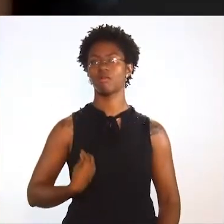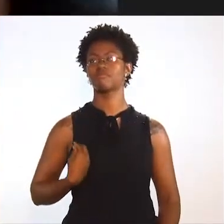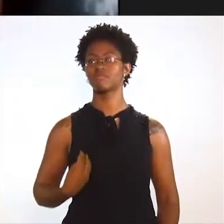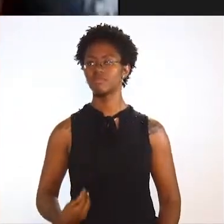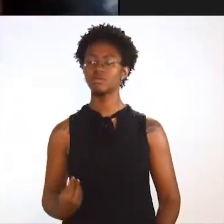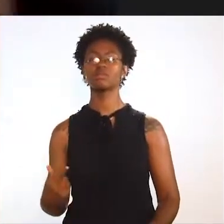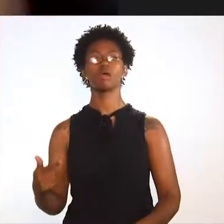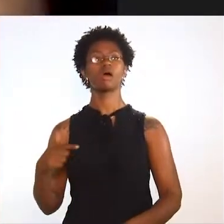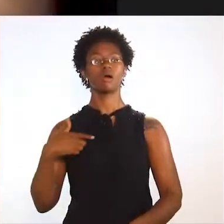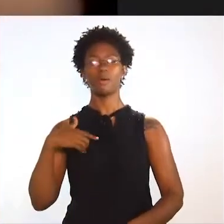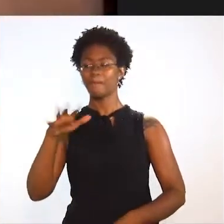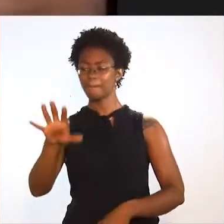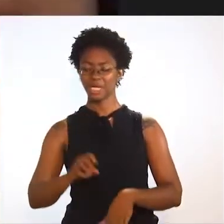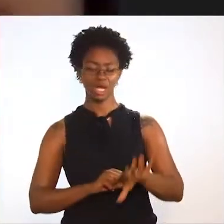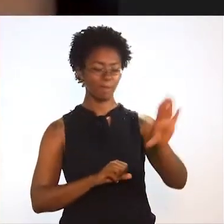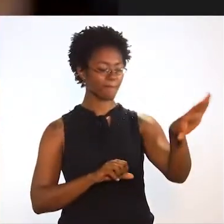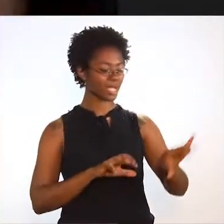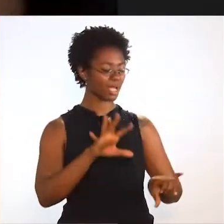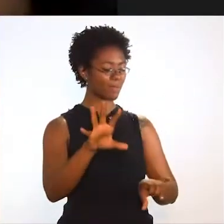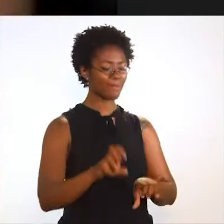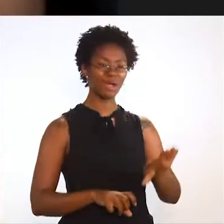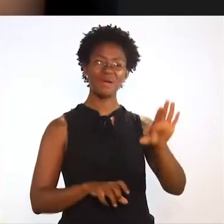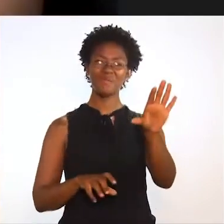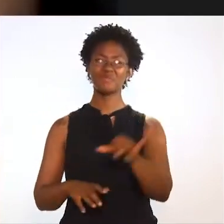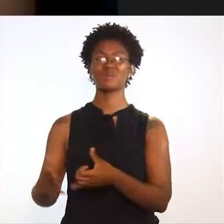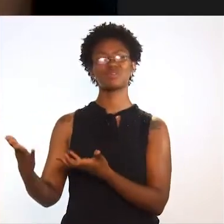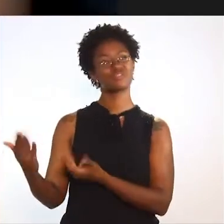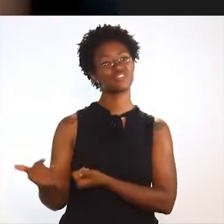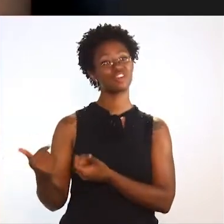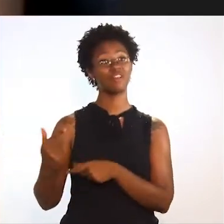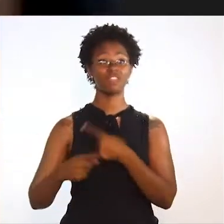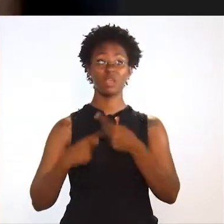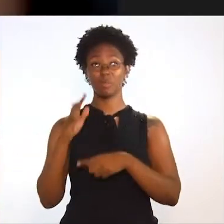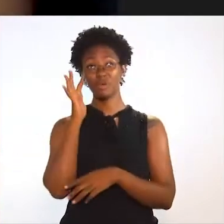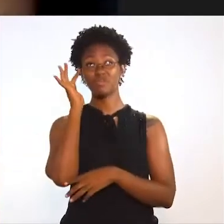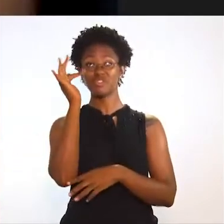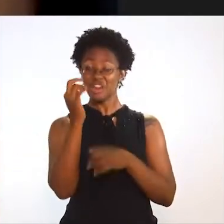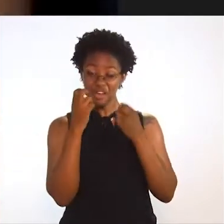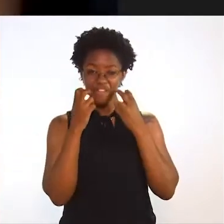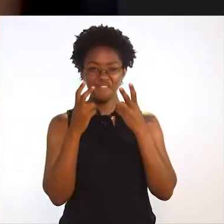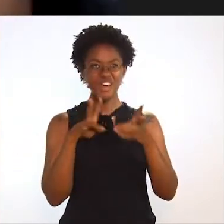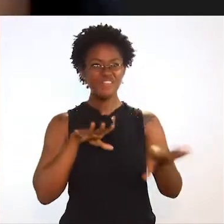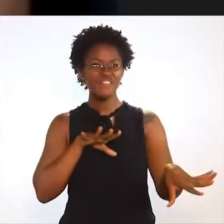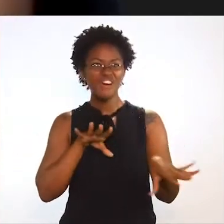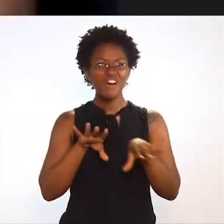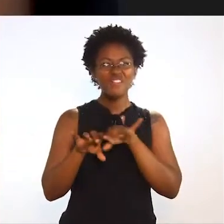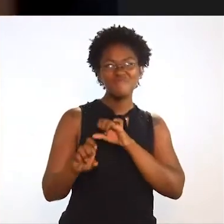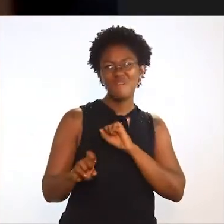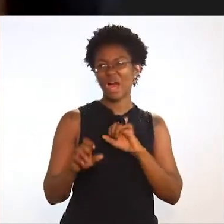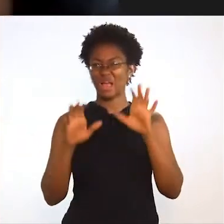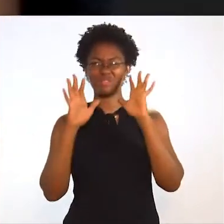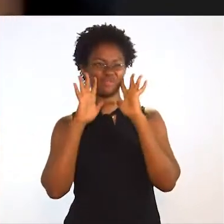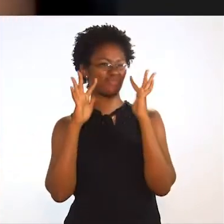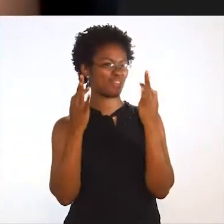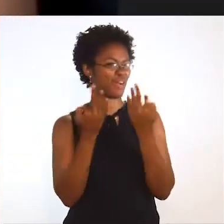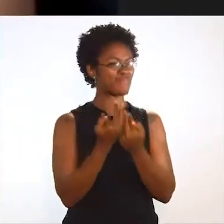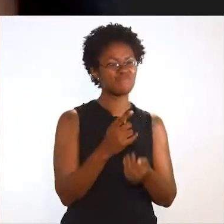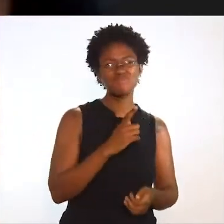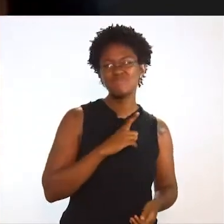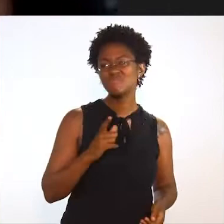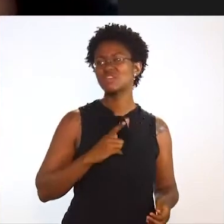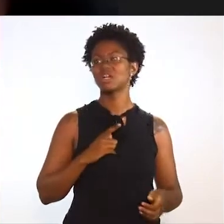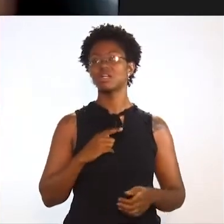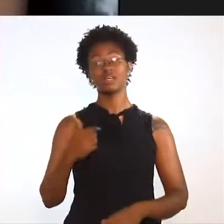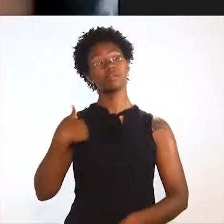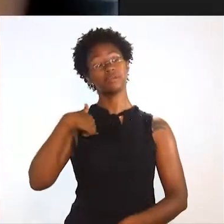eu pego jovens e daqui a pouco eu os vejo formados com família,